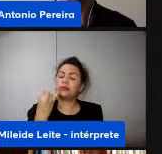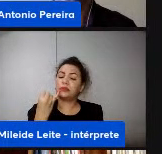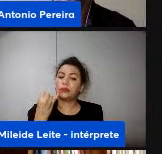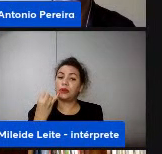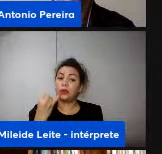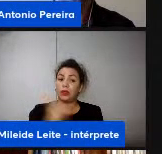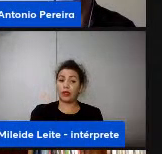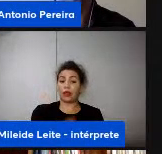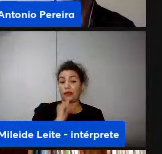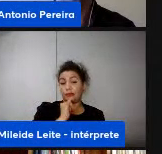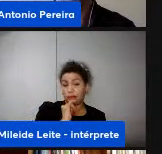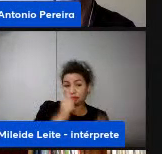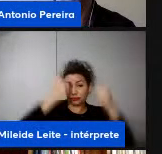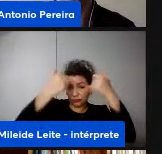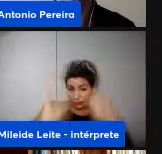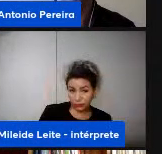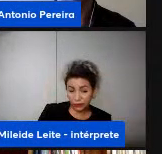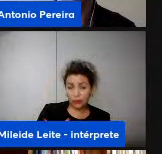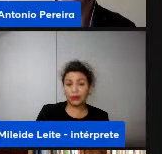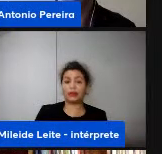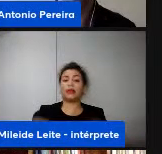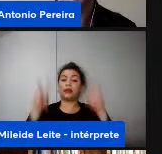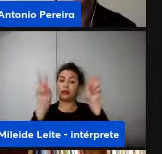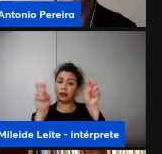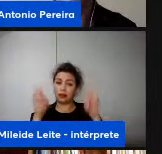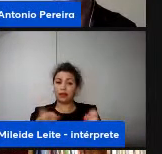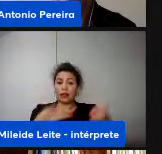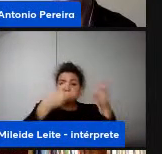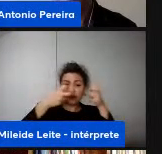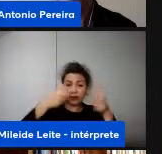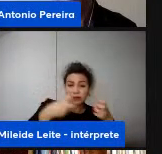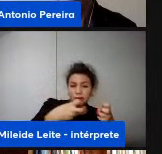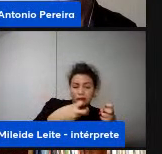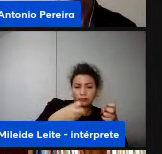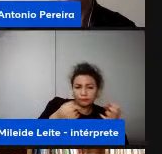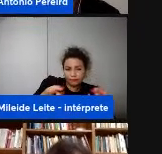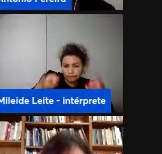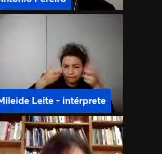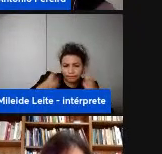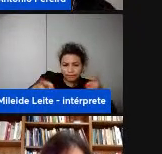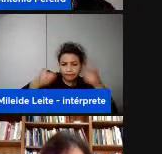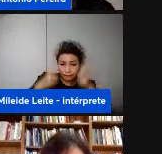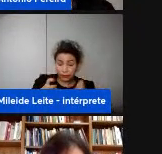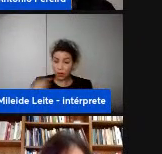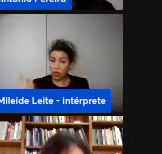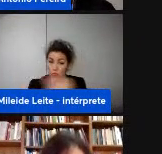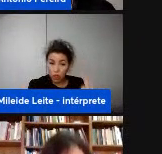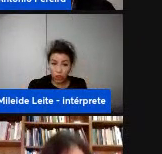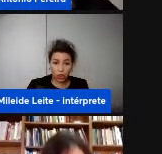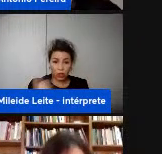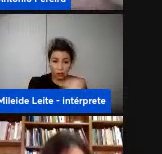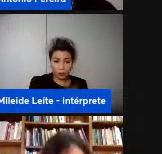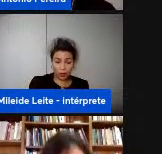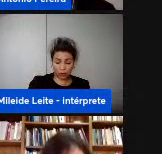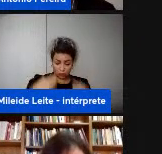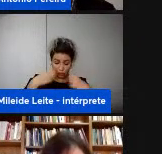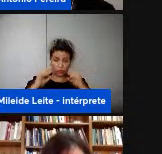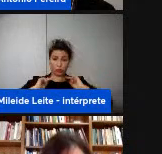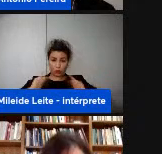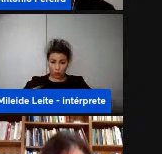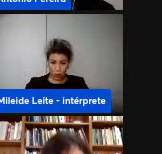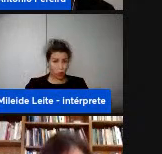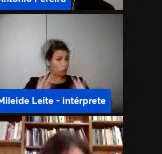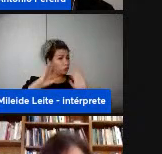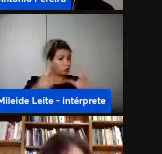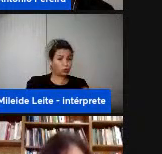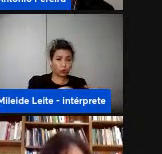dou um exemplo aqui, que é a questão da inferência perceptual. Nós, né, seres humanos e todos os organismos,